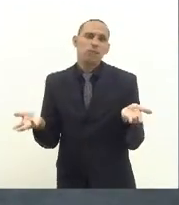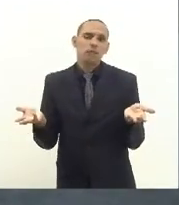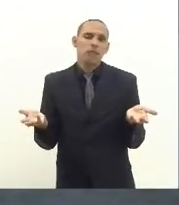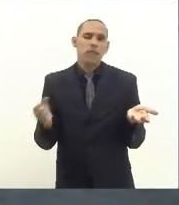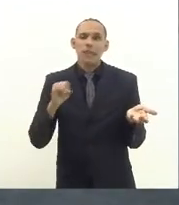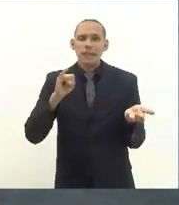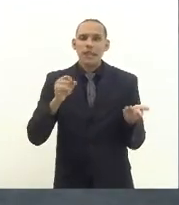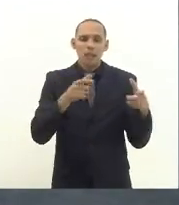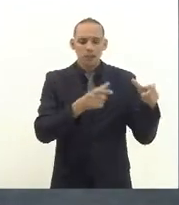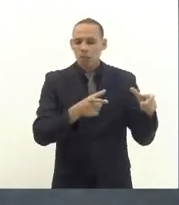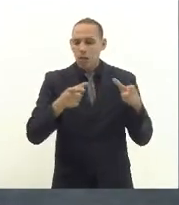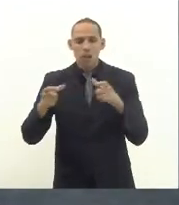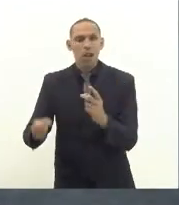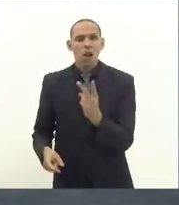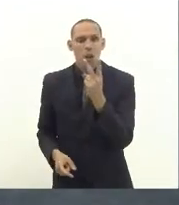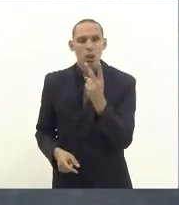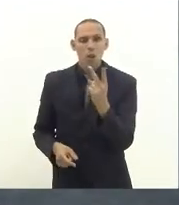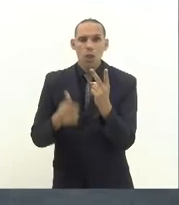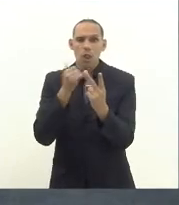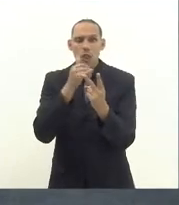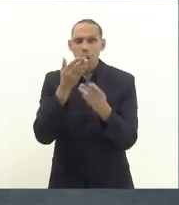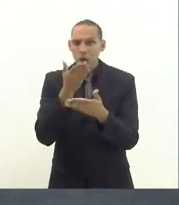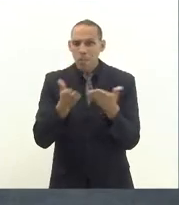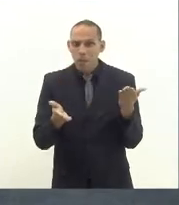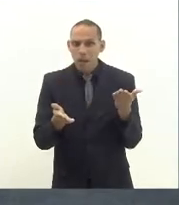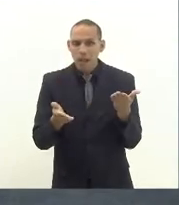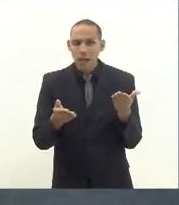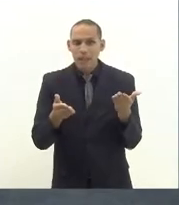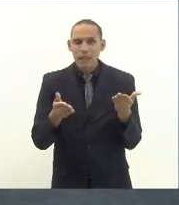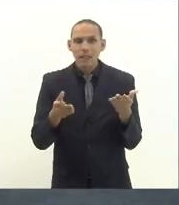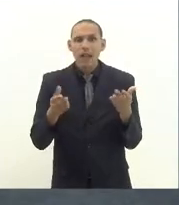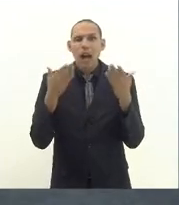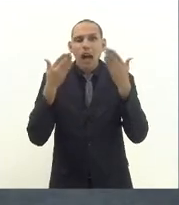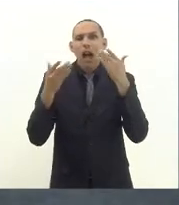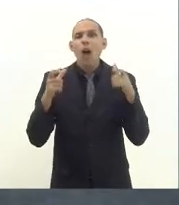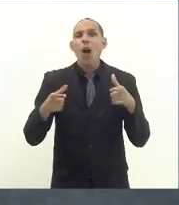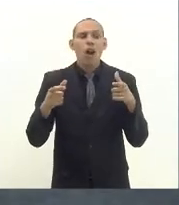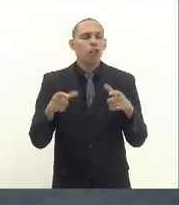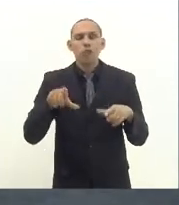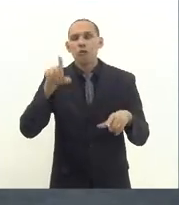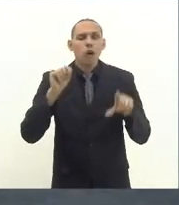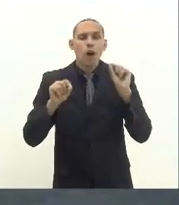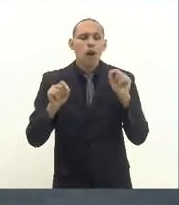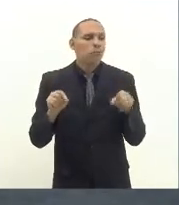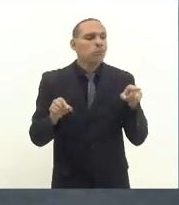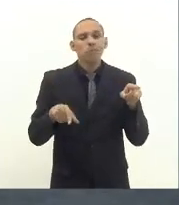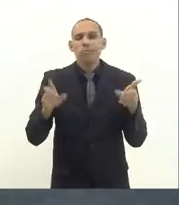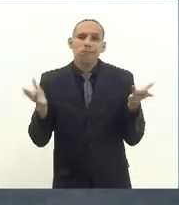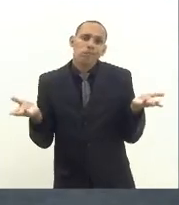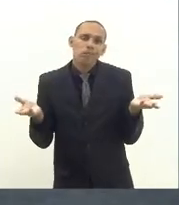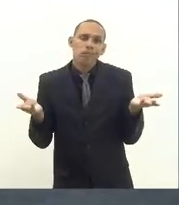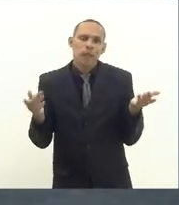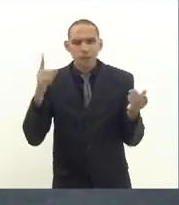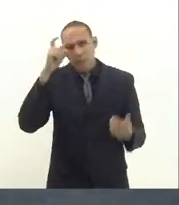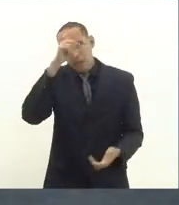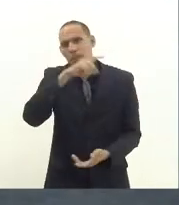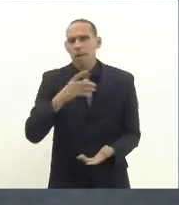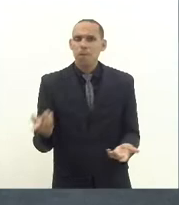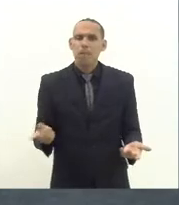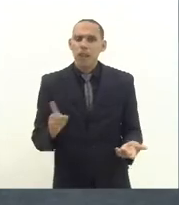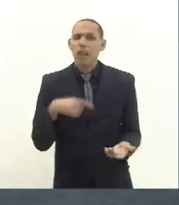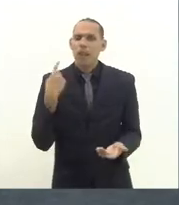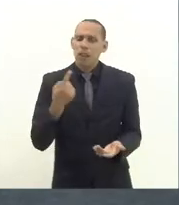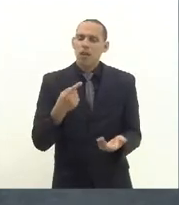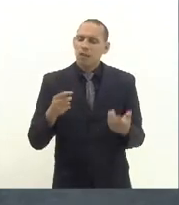dois locais ao mesmo tempo ficam sem energia então de Fato muito complicado e o que depender de nós aí é